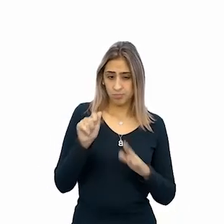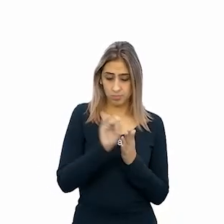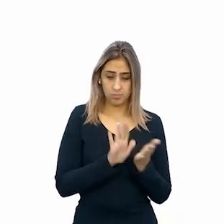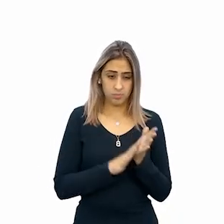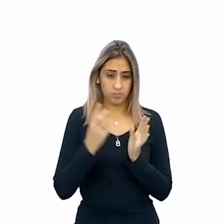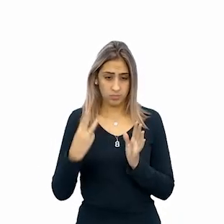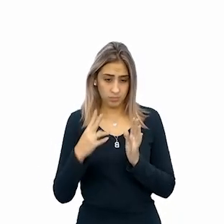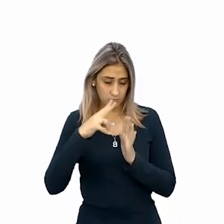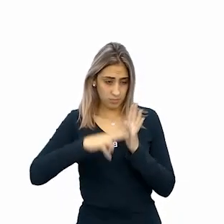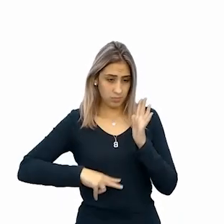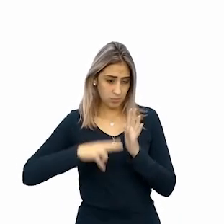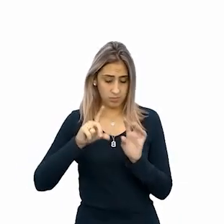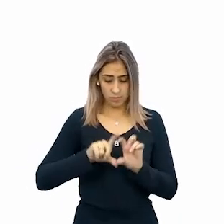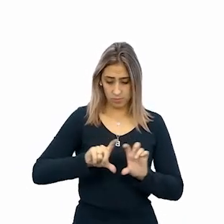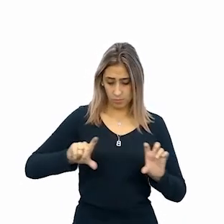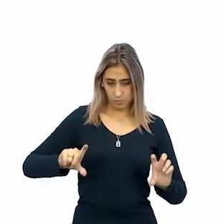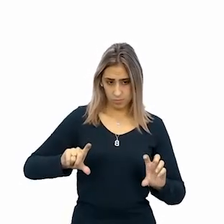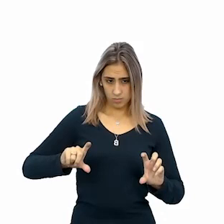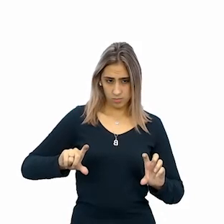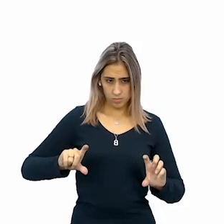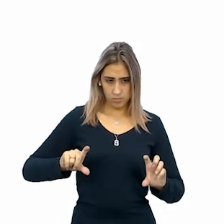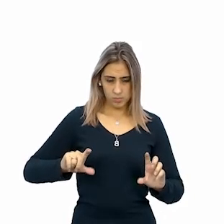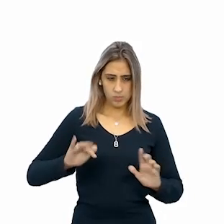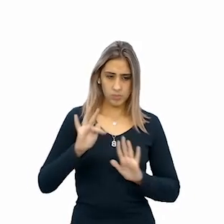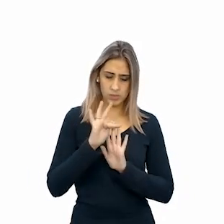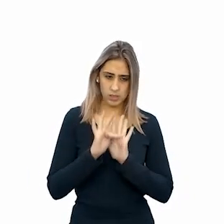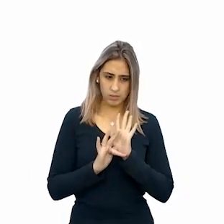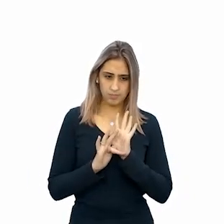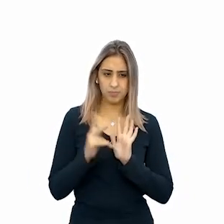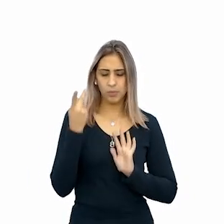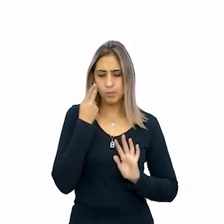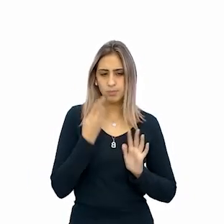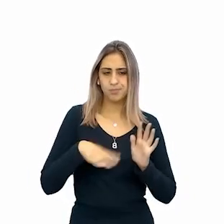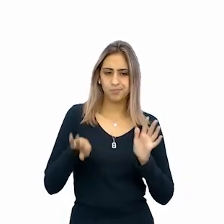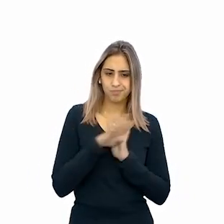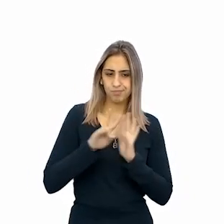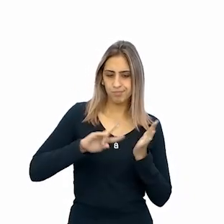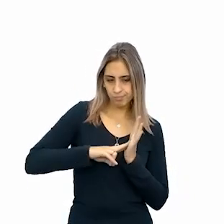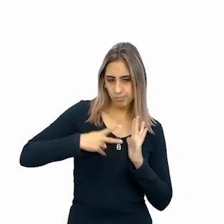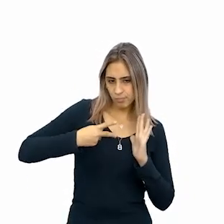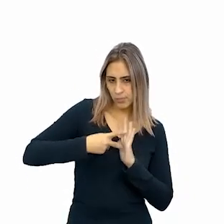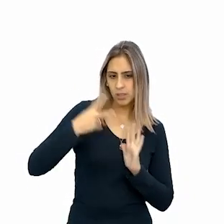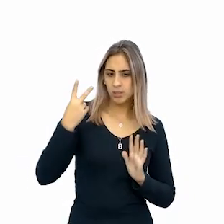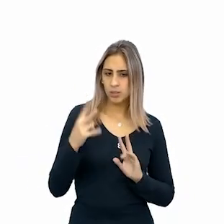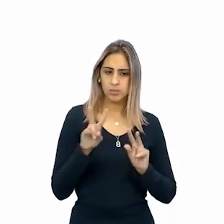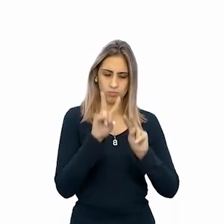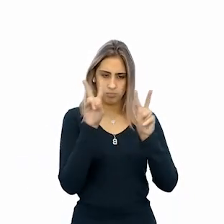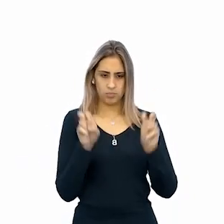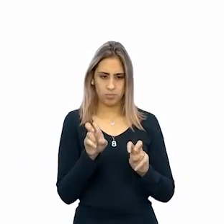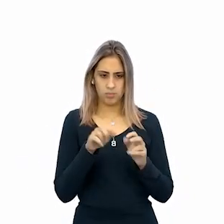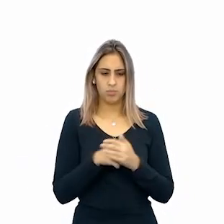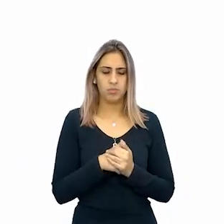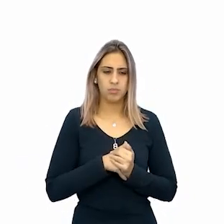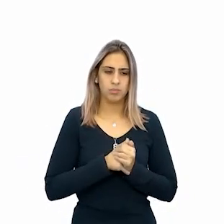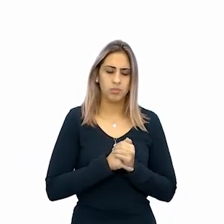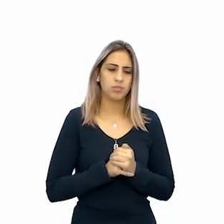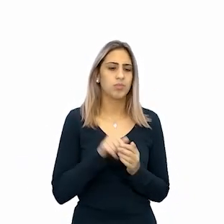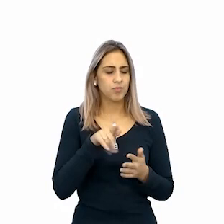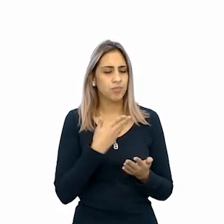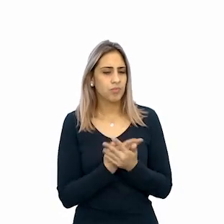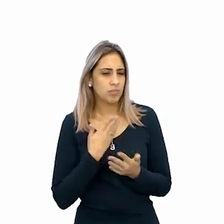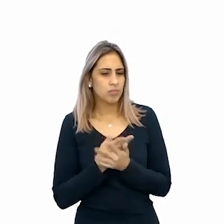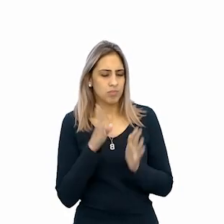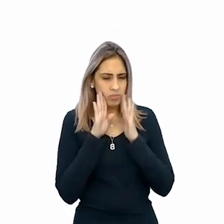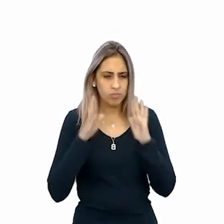3, ler um trecho do texto para chegar ao significado de 2 termos. E esta aula, ela será